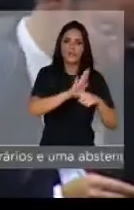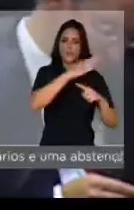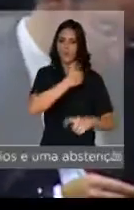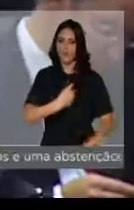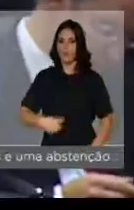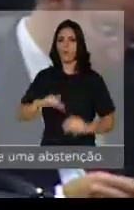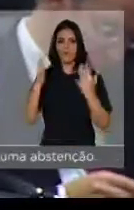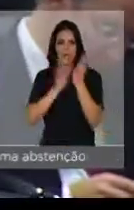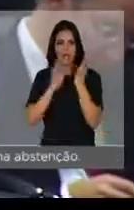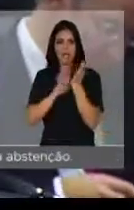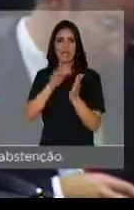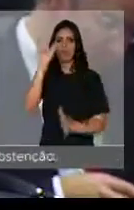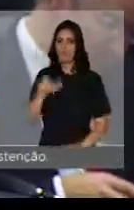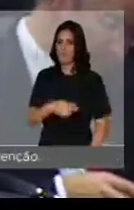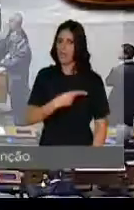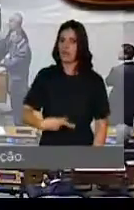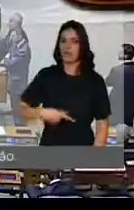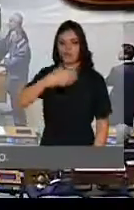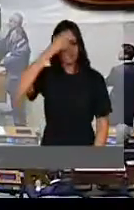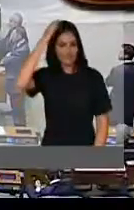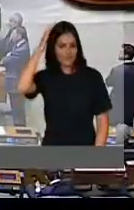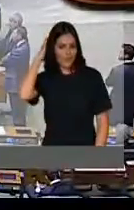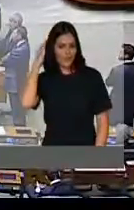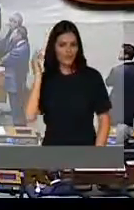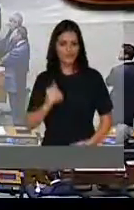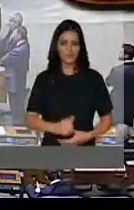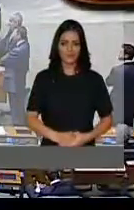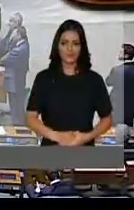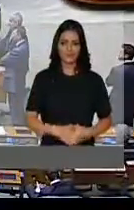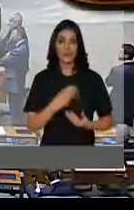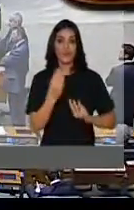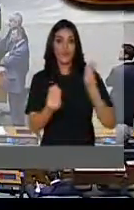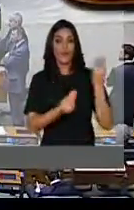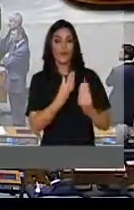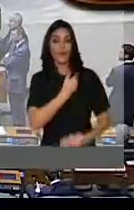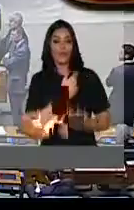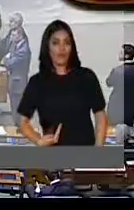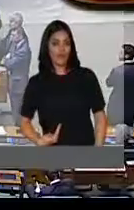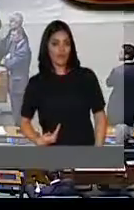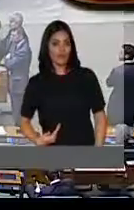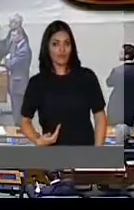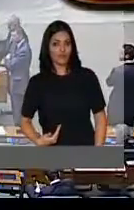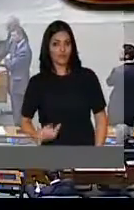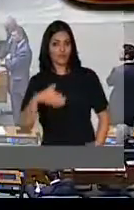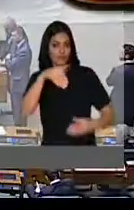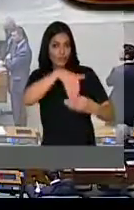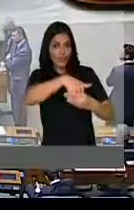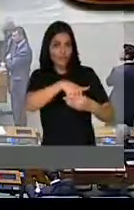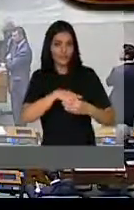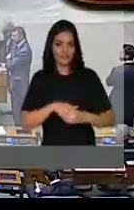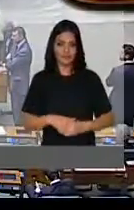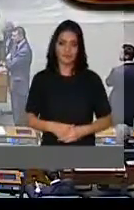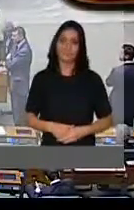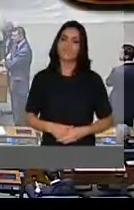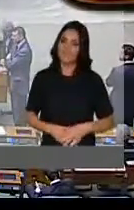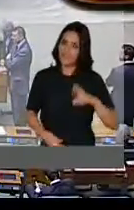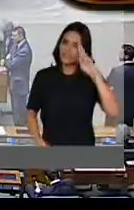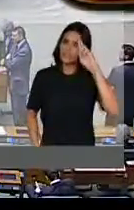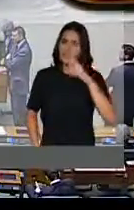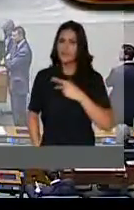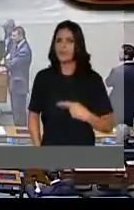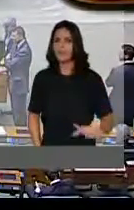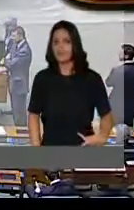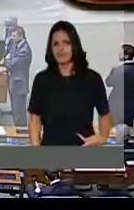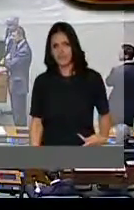Parabéns ao presidente Michel Temer. Vamos apoiar os municípios, senhor presidente. Como vota o governo? Senhor presidente, o pior cego é aquele que não